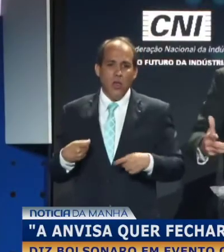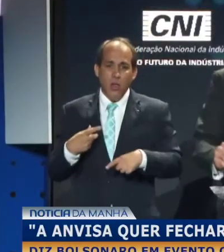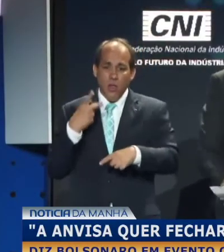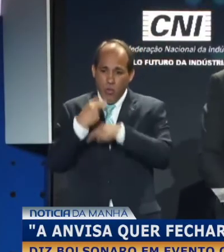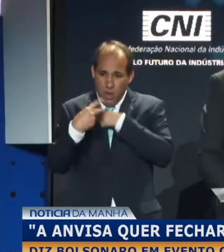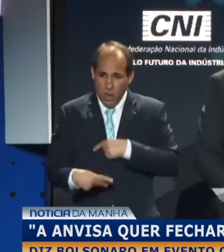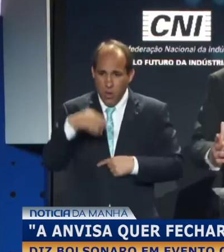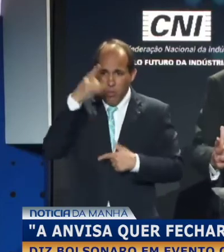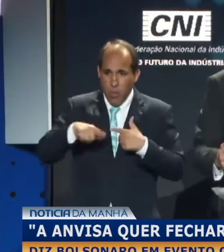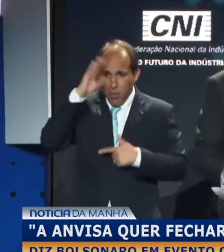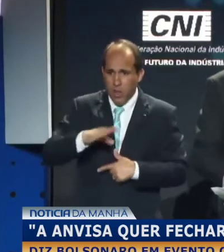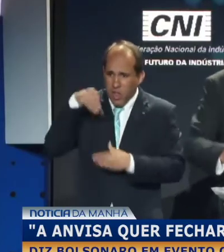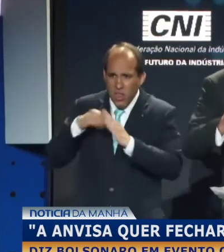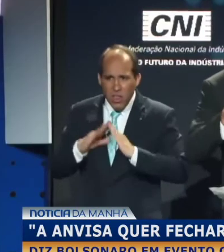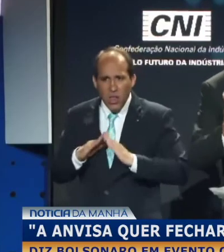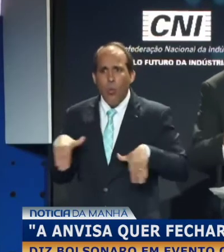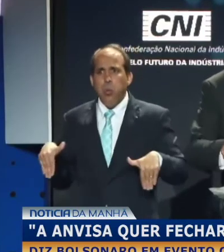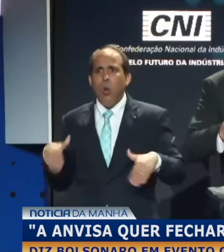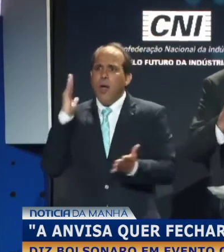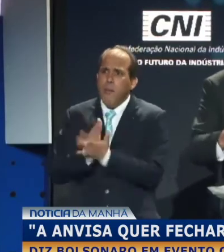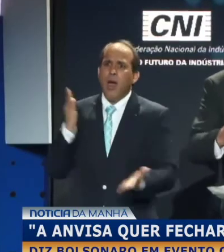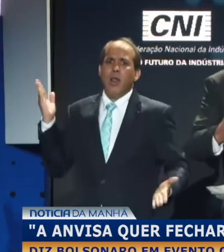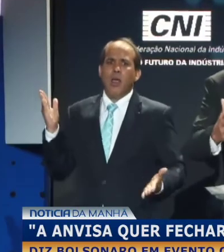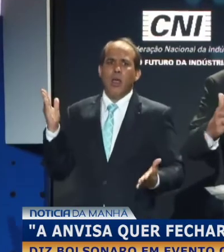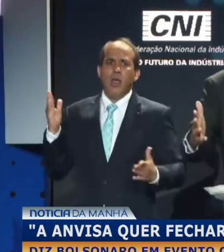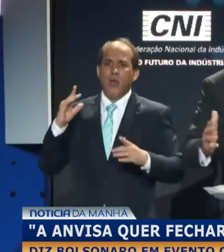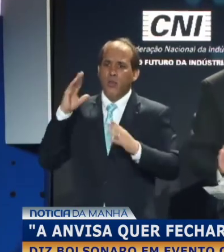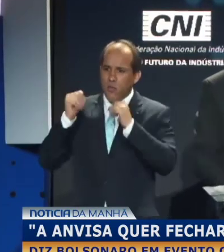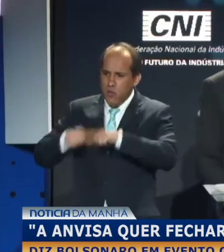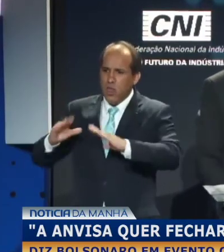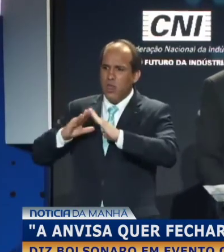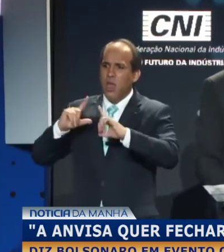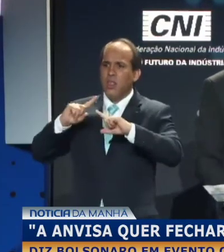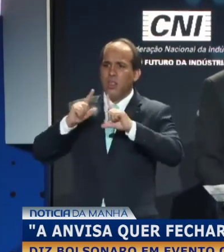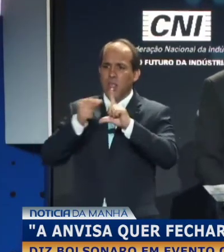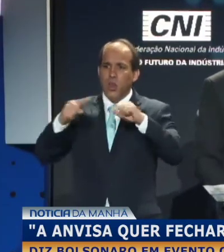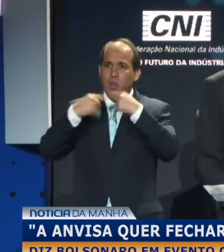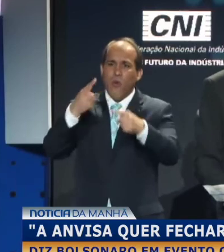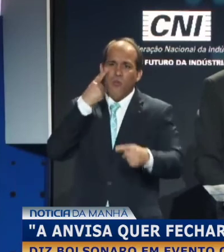Brasil dentro de casa. Chega do fica em casa, a economia a gente vê depois.